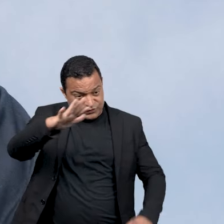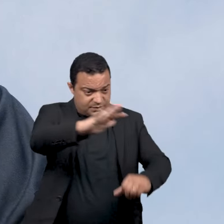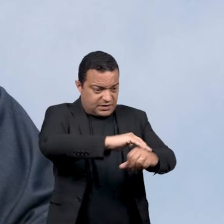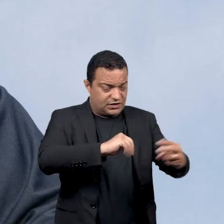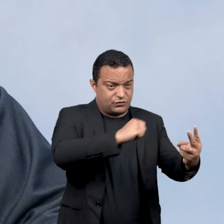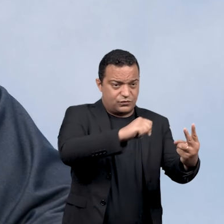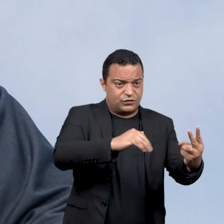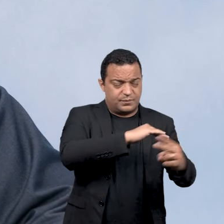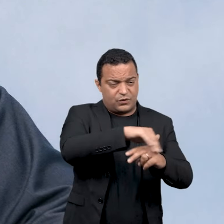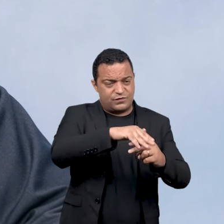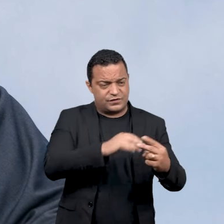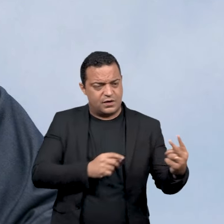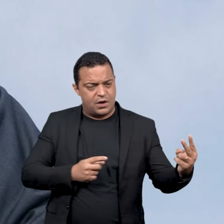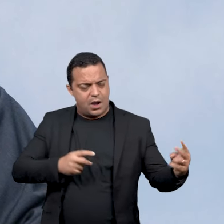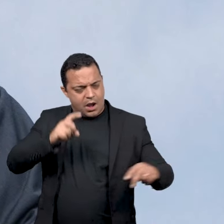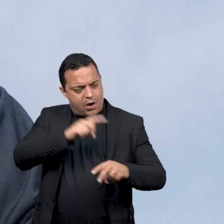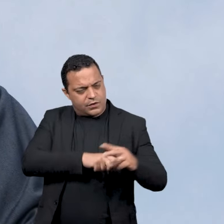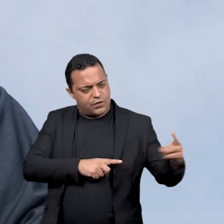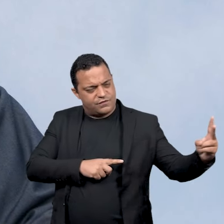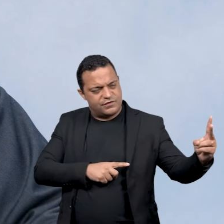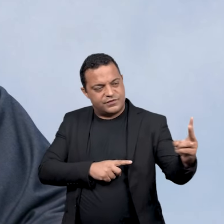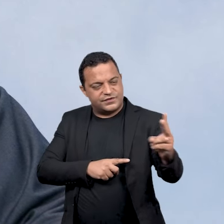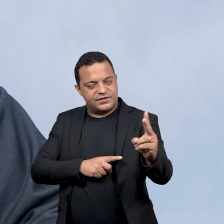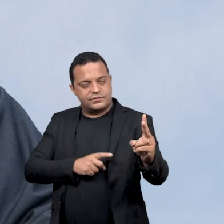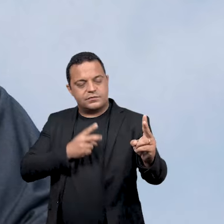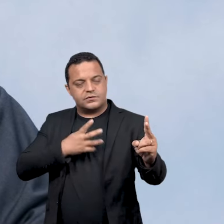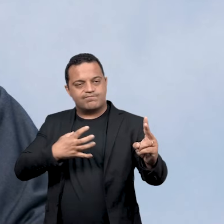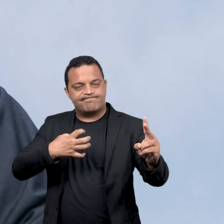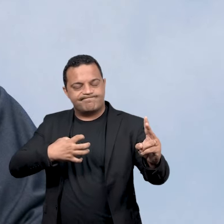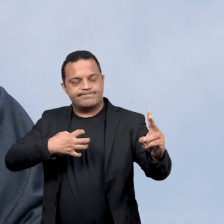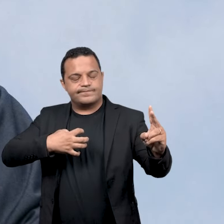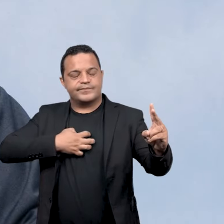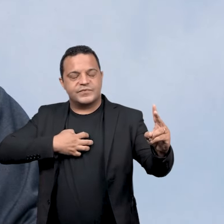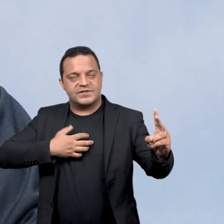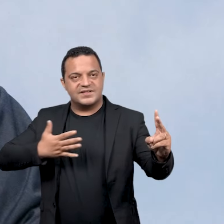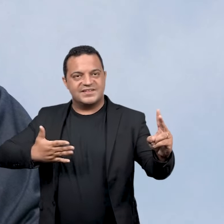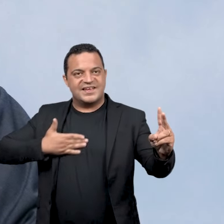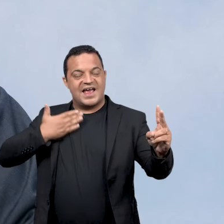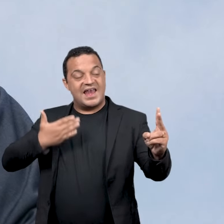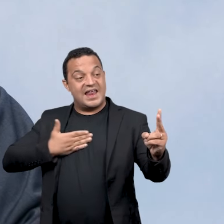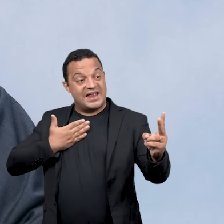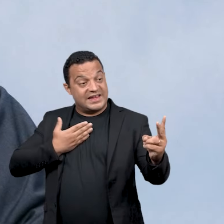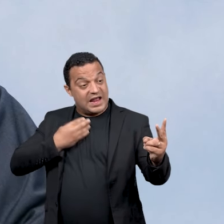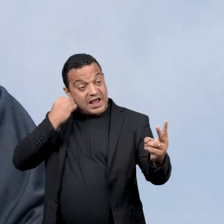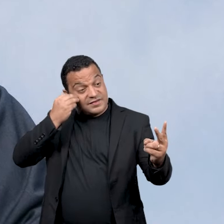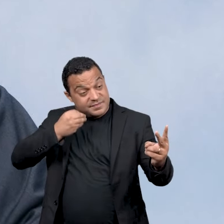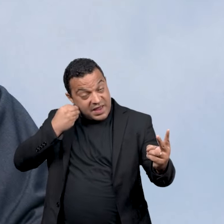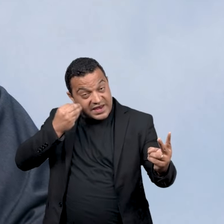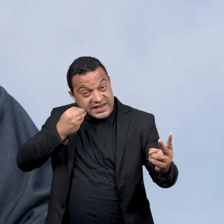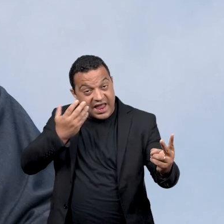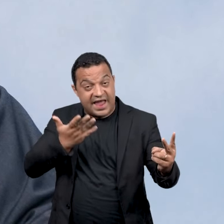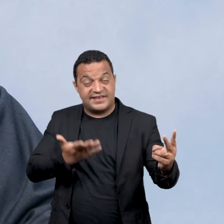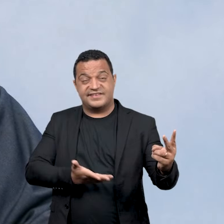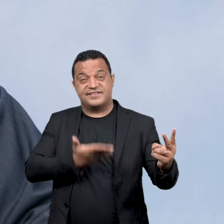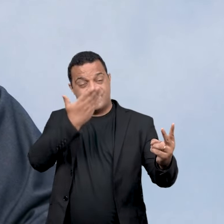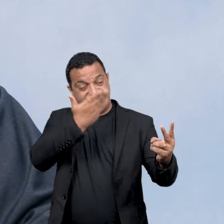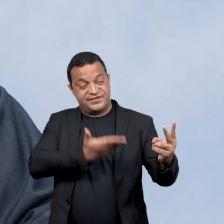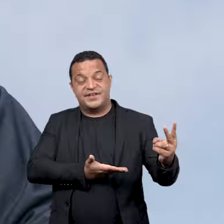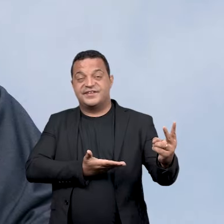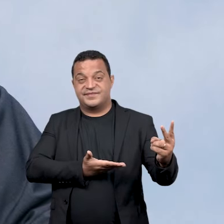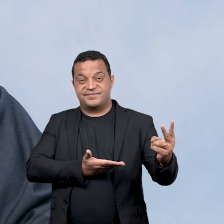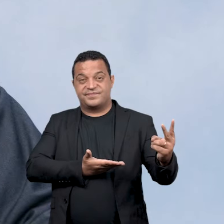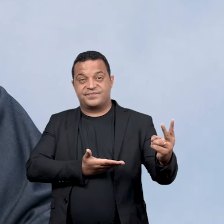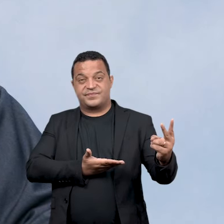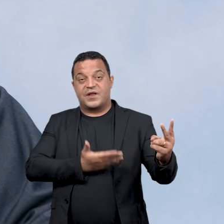pude dizer isso a elas, o quão importante foi de estar ali com elas naquele culto, de ouvir as experiências delas,